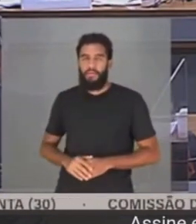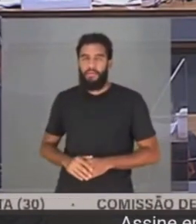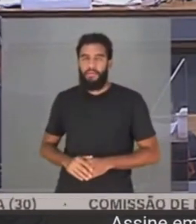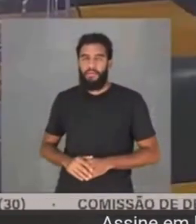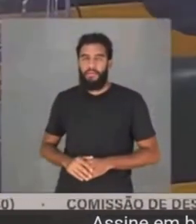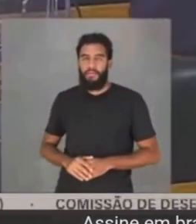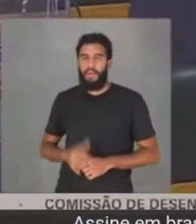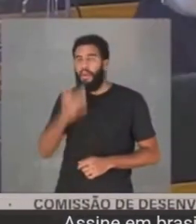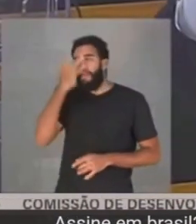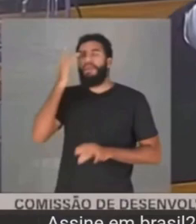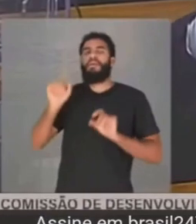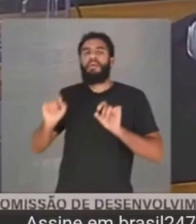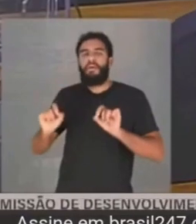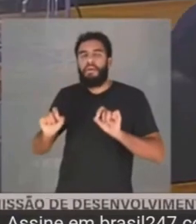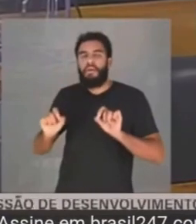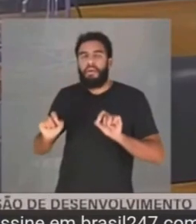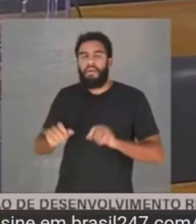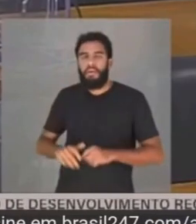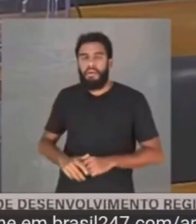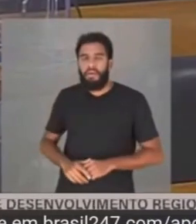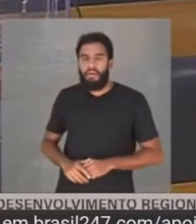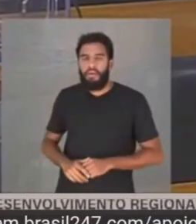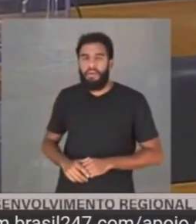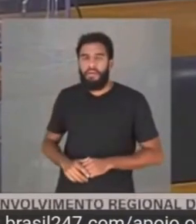Quem? Não.